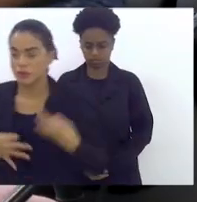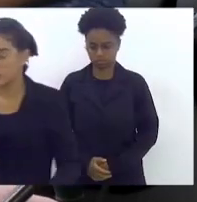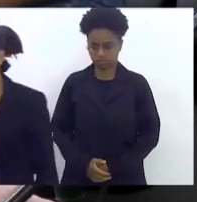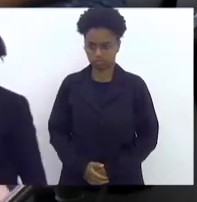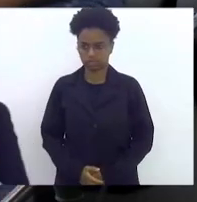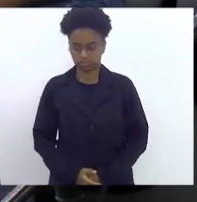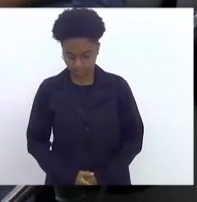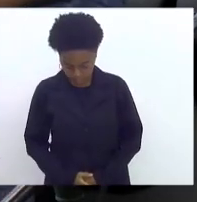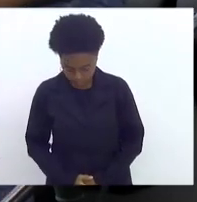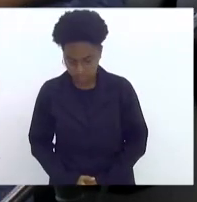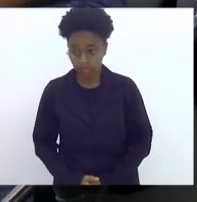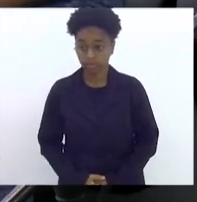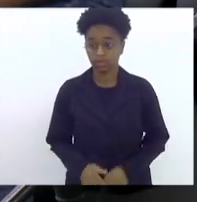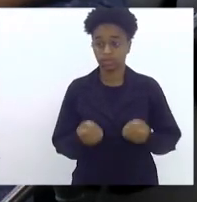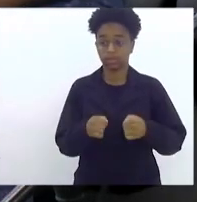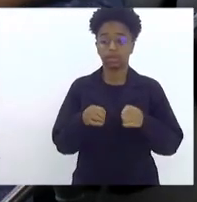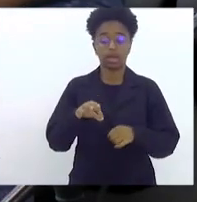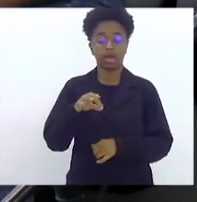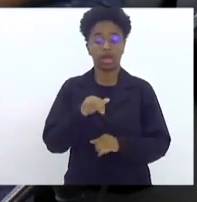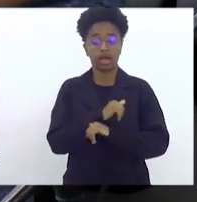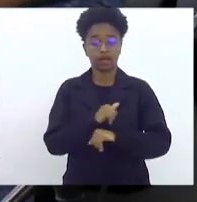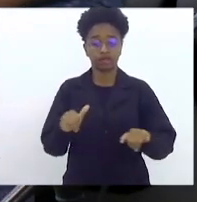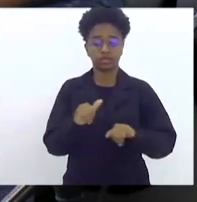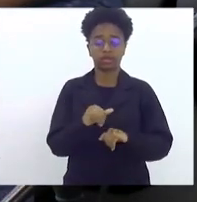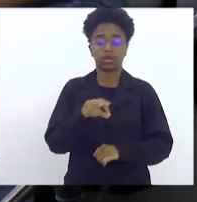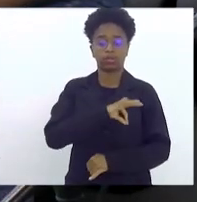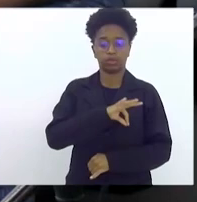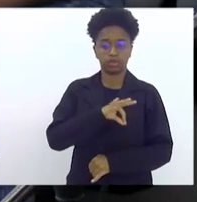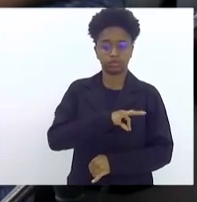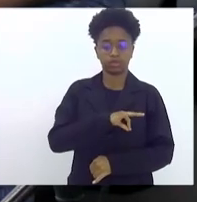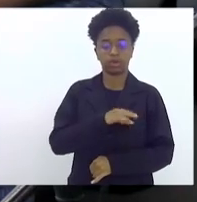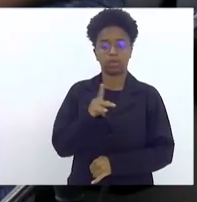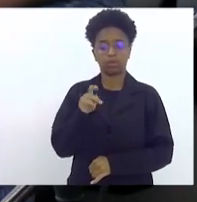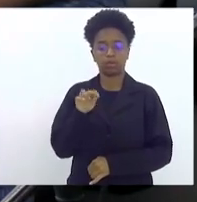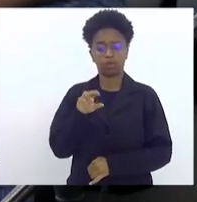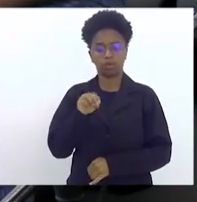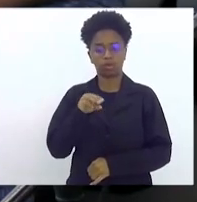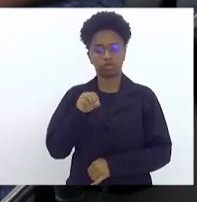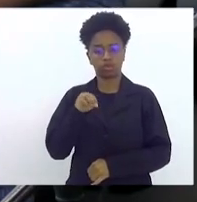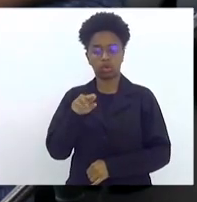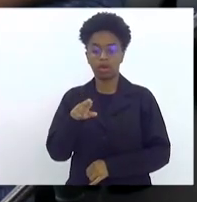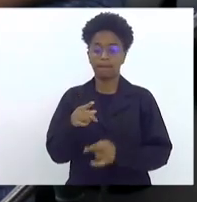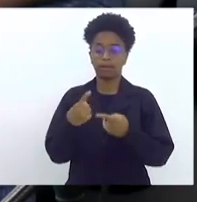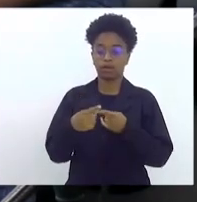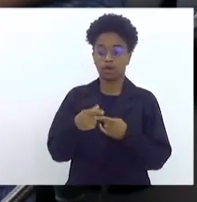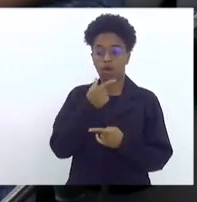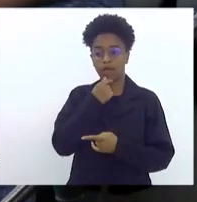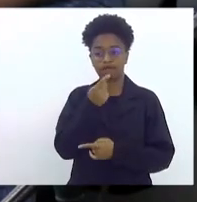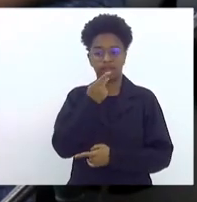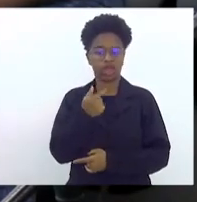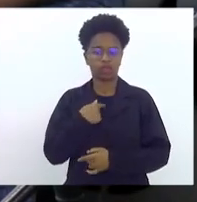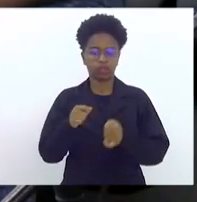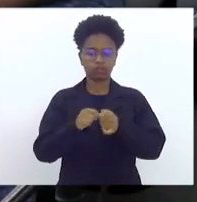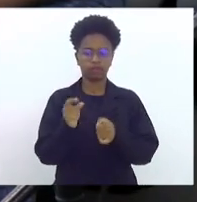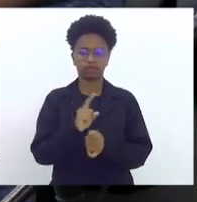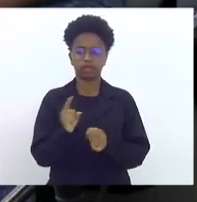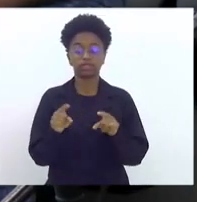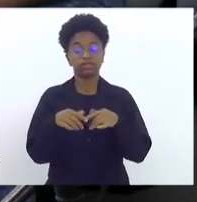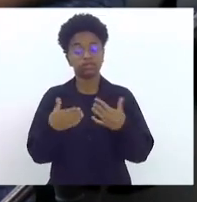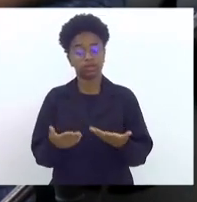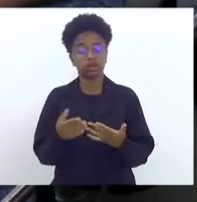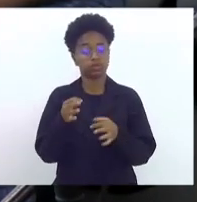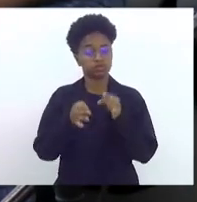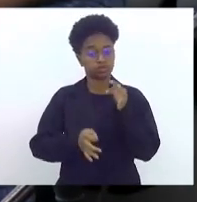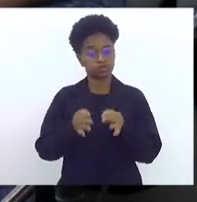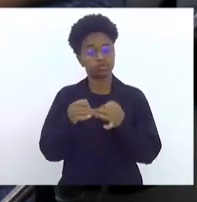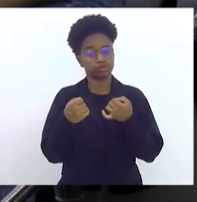né aos nossos promotores porque essas provas são contestadas pelos homens né e o juízes e os juízes vão